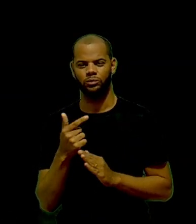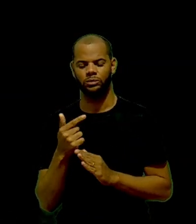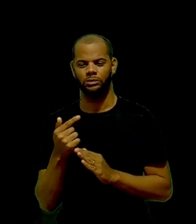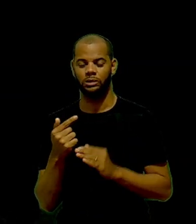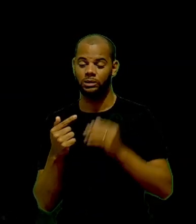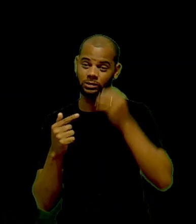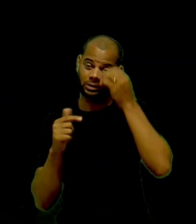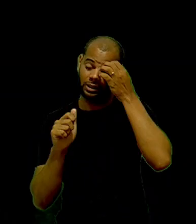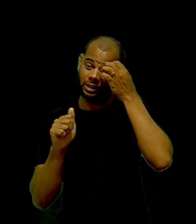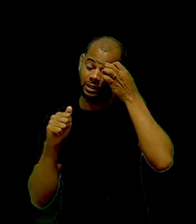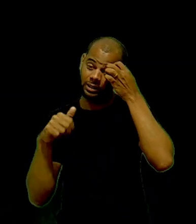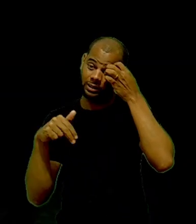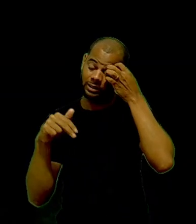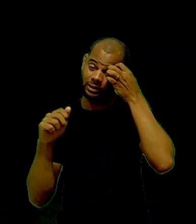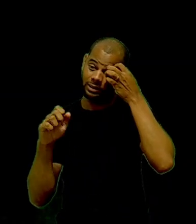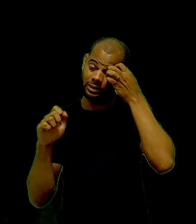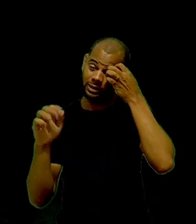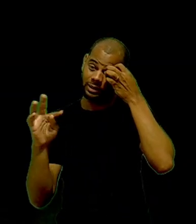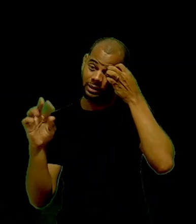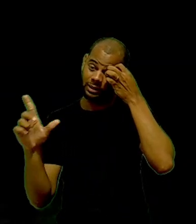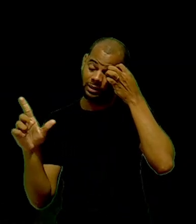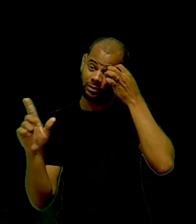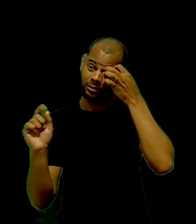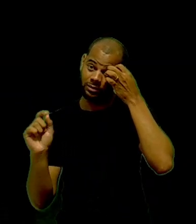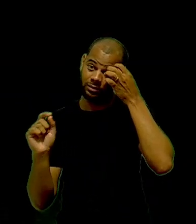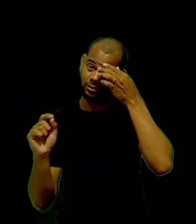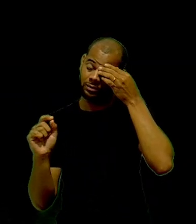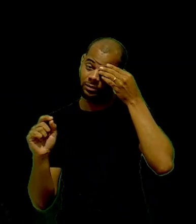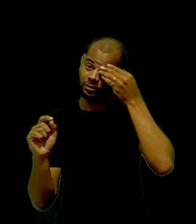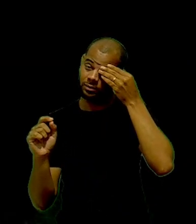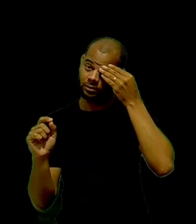Em vez de ter modelo de negócio,